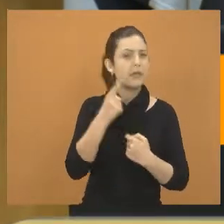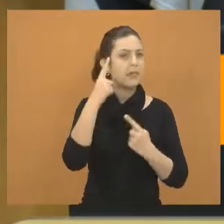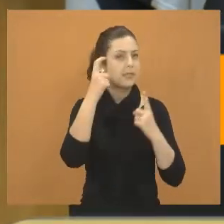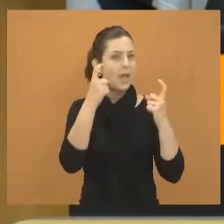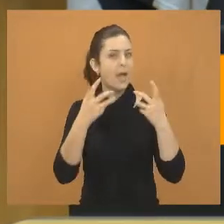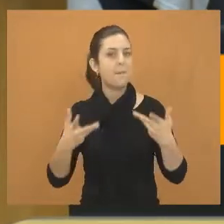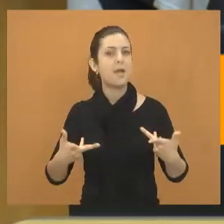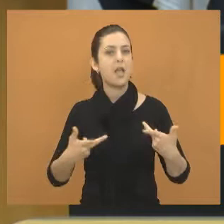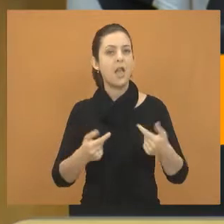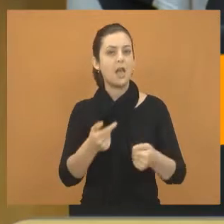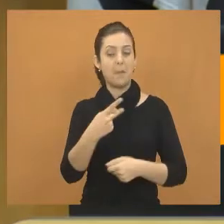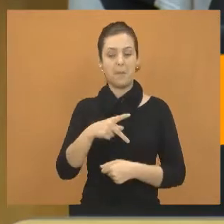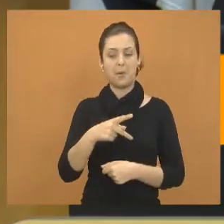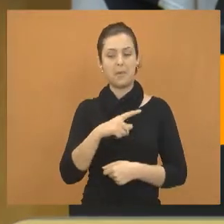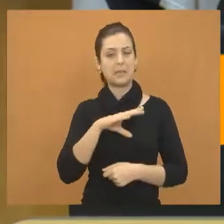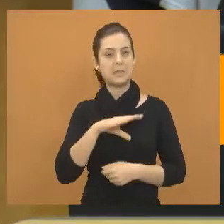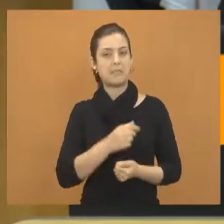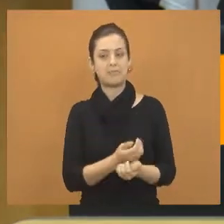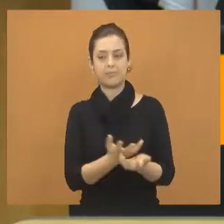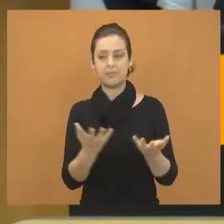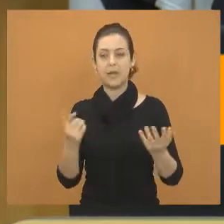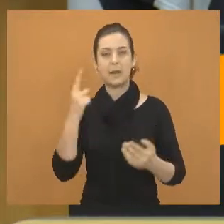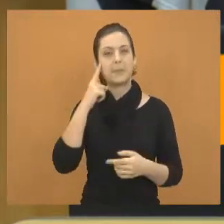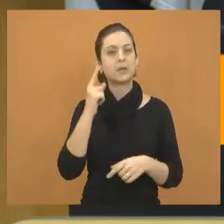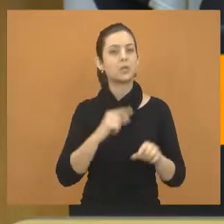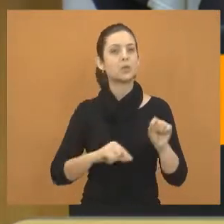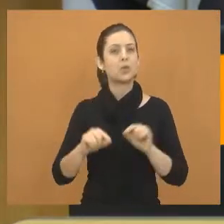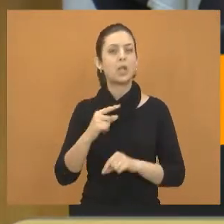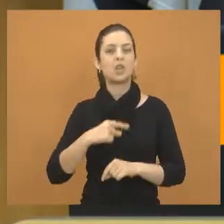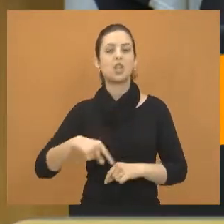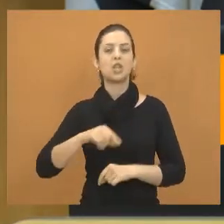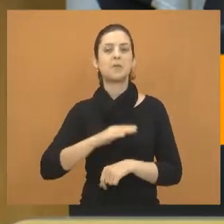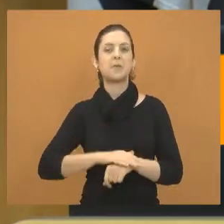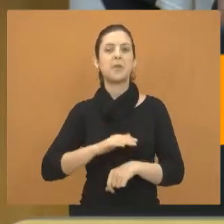de melhoria para o município, nós pensamos que nós vamos